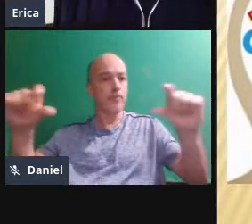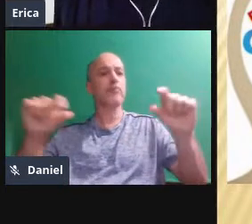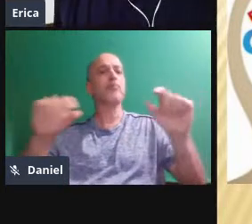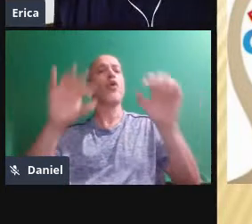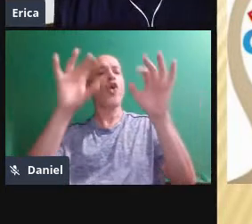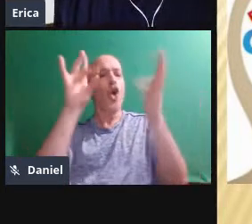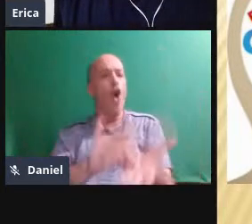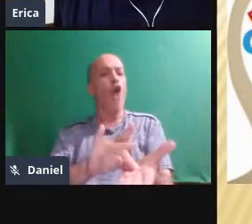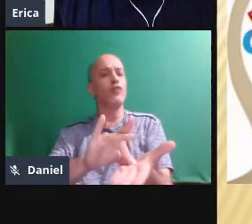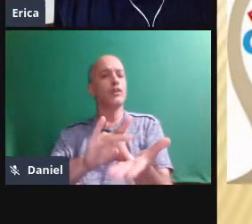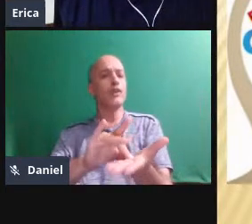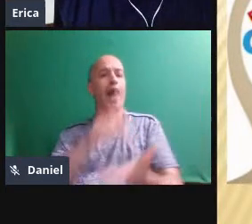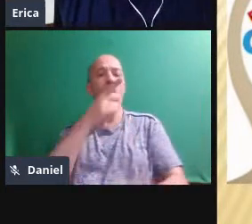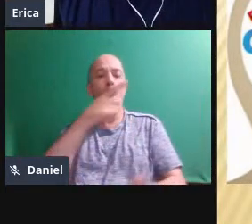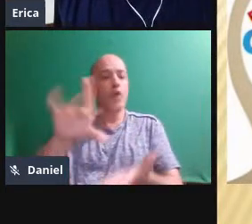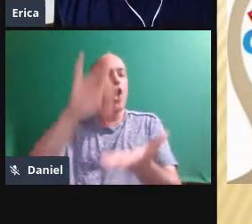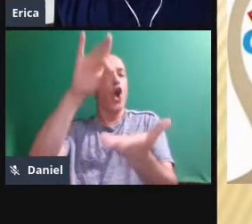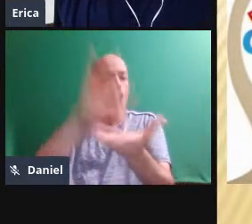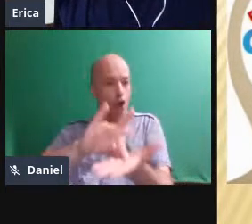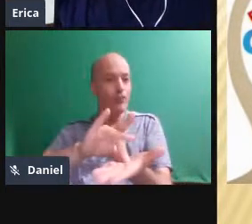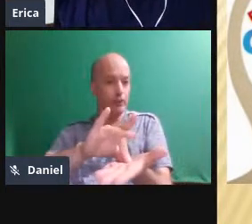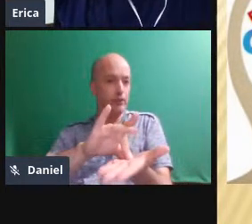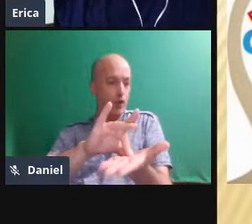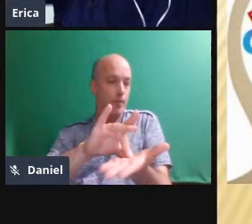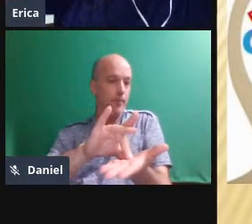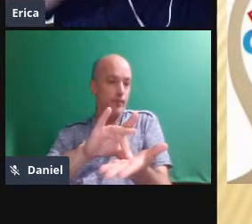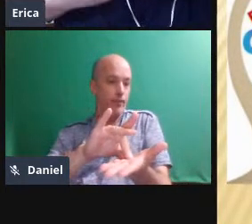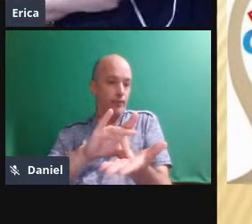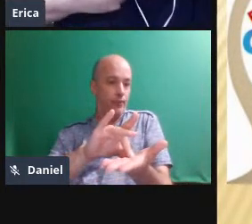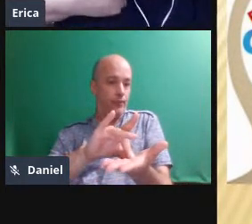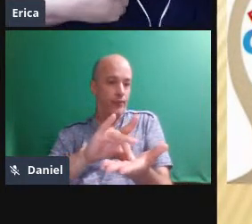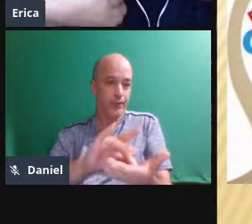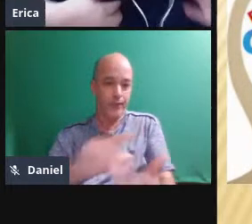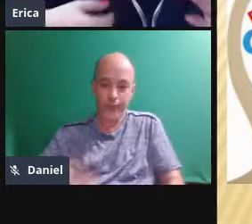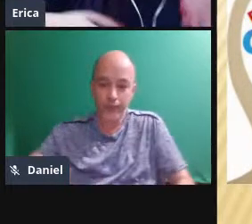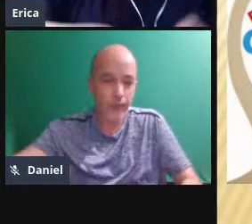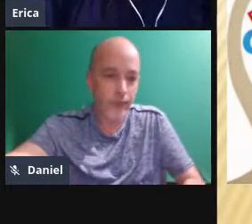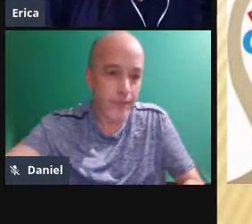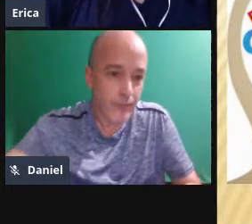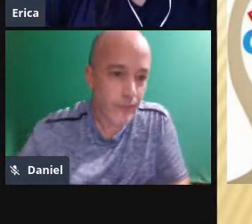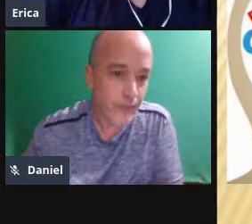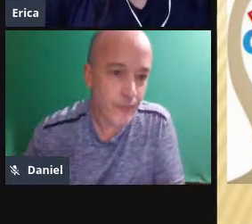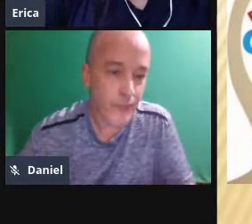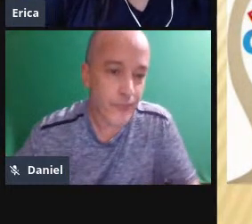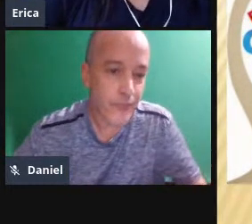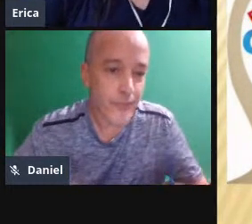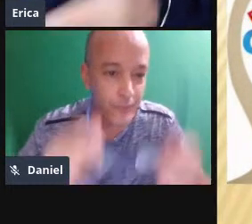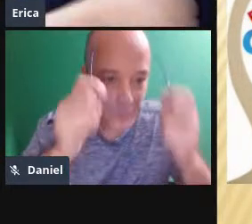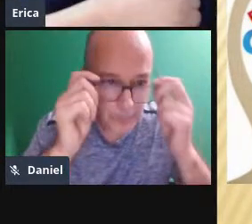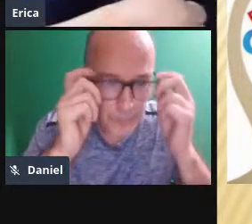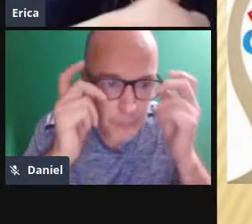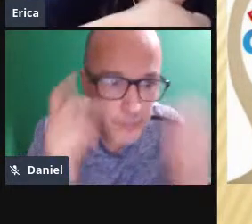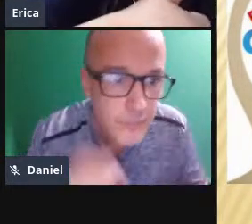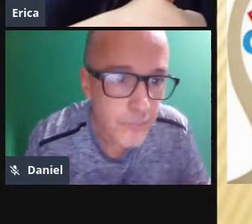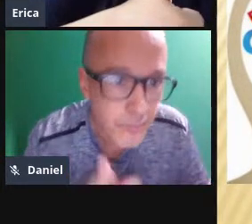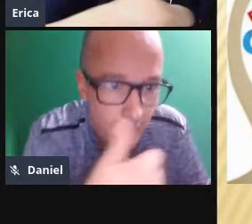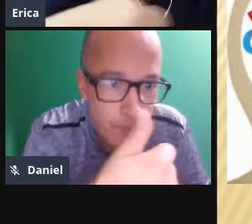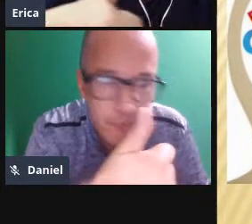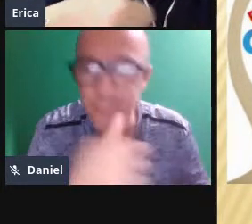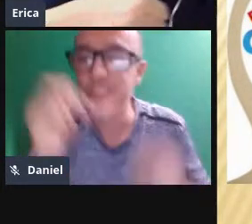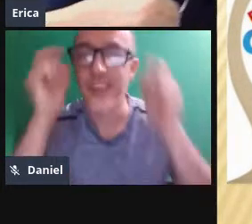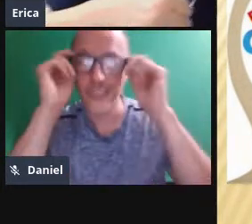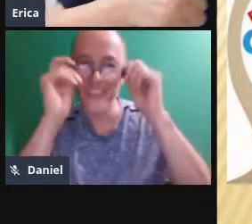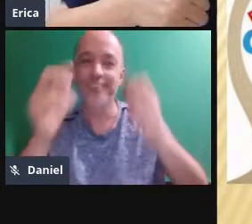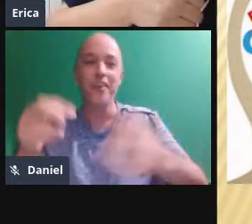Libras é uma língua. É uma língua. É regulamentada no Brasil, reconhecida no Brasil.